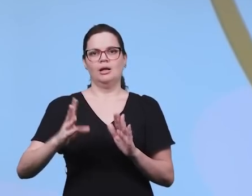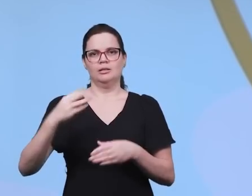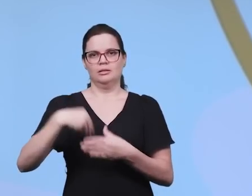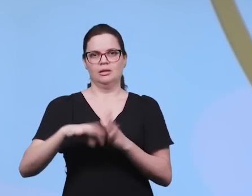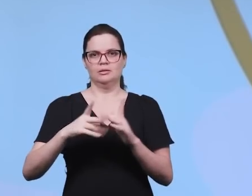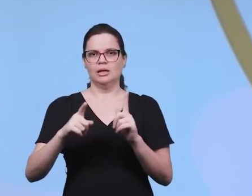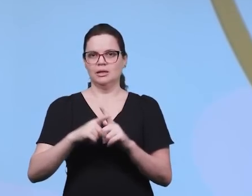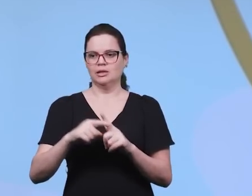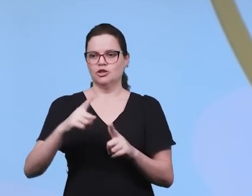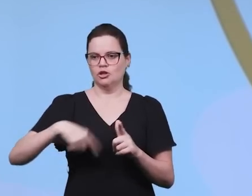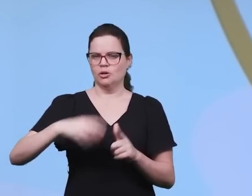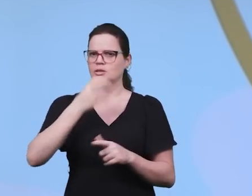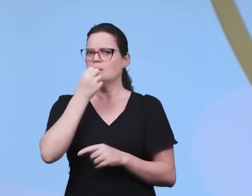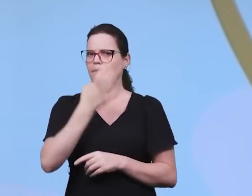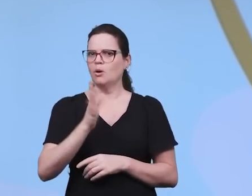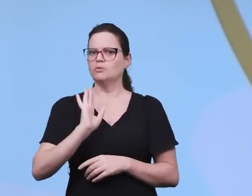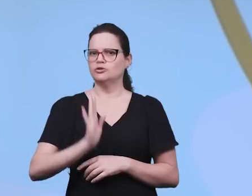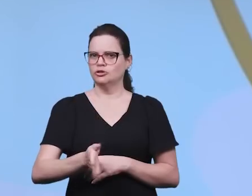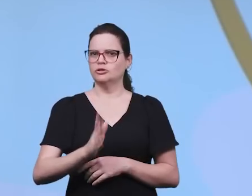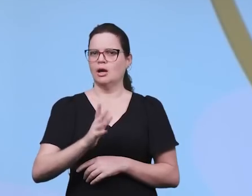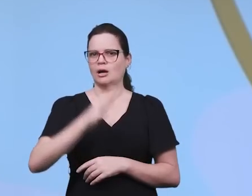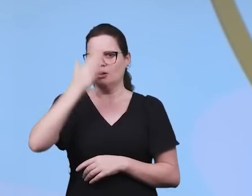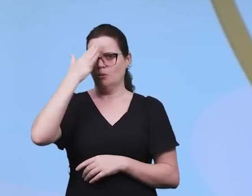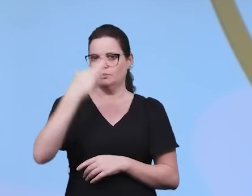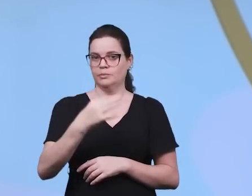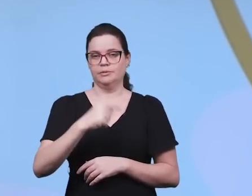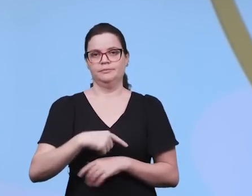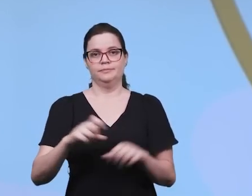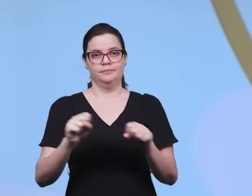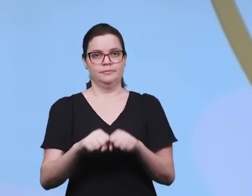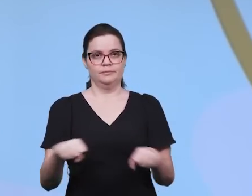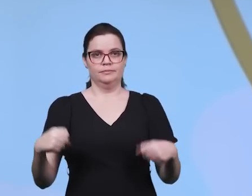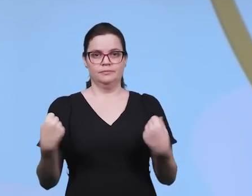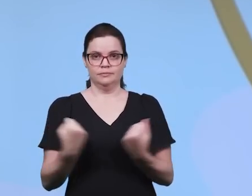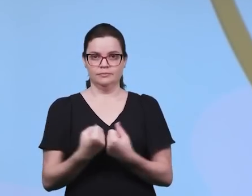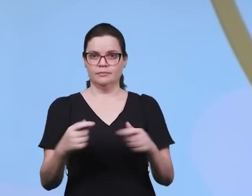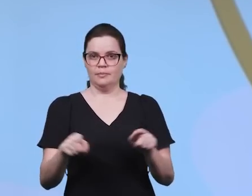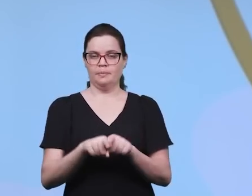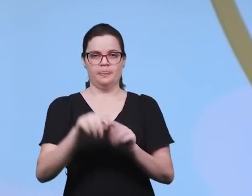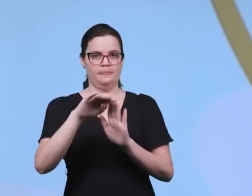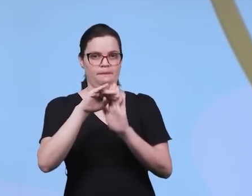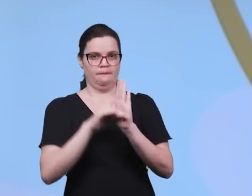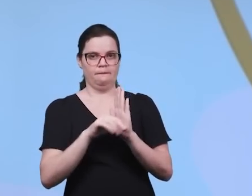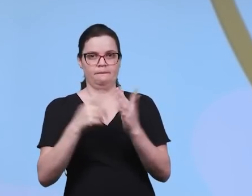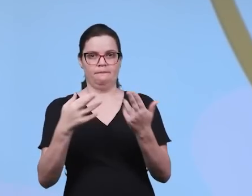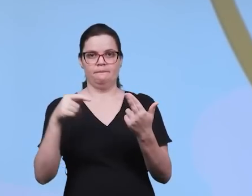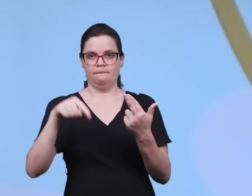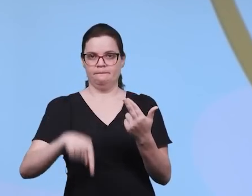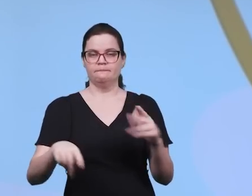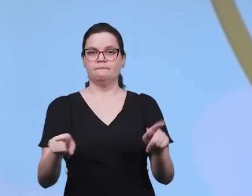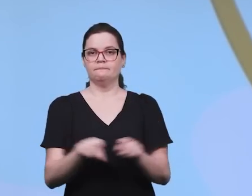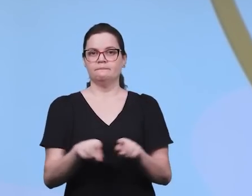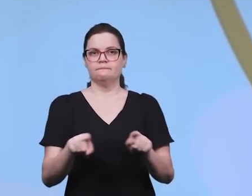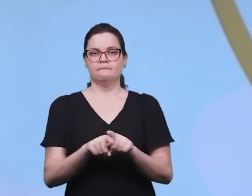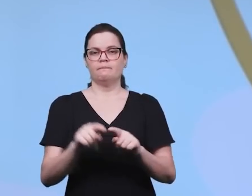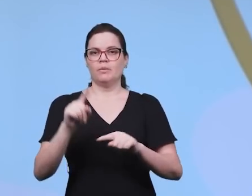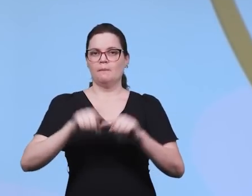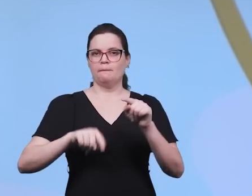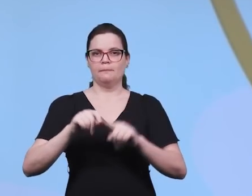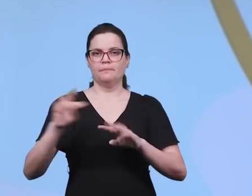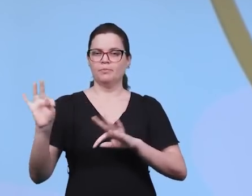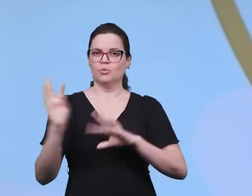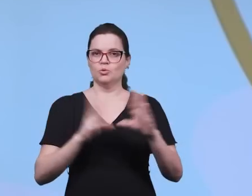um nível muito bom. Com os seminários, com os programas como esse e todo